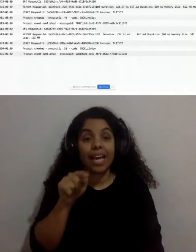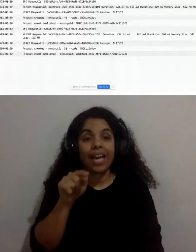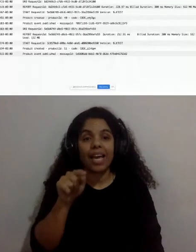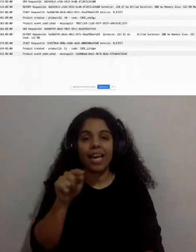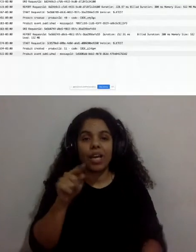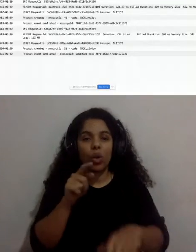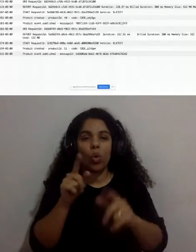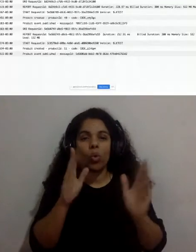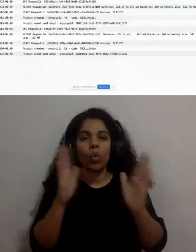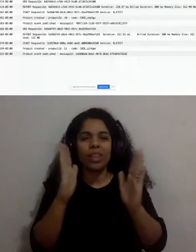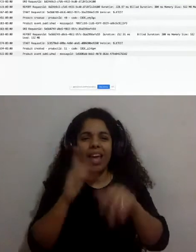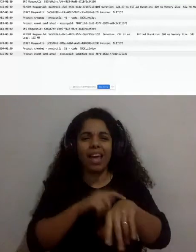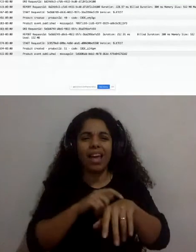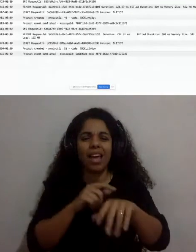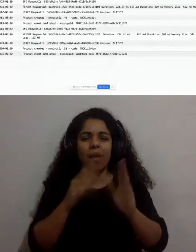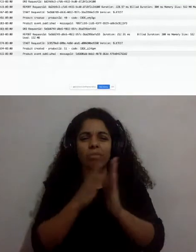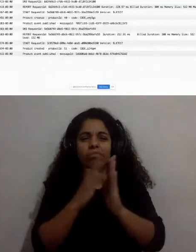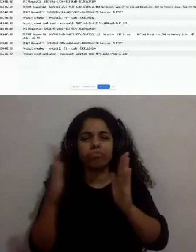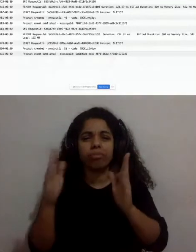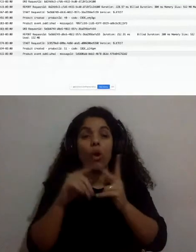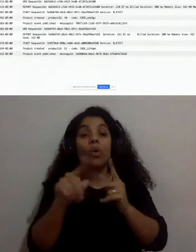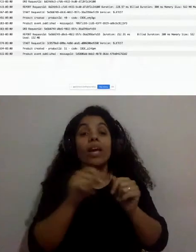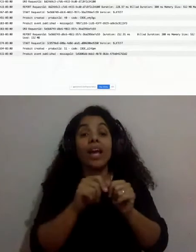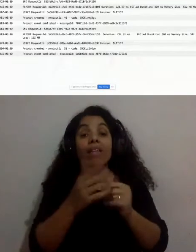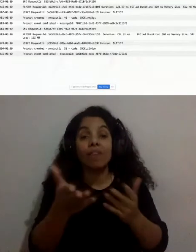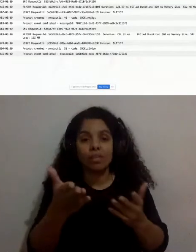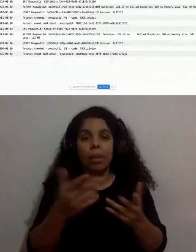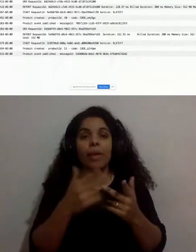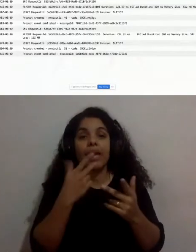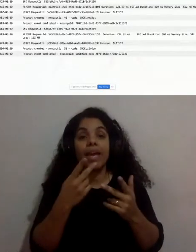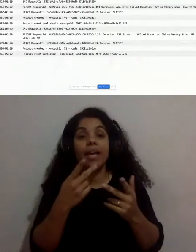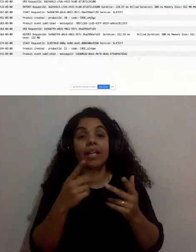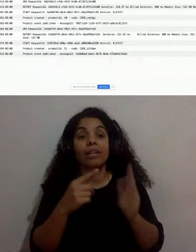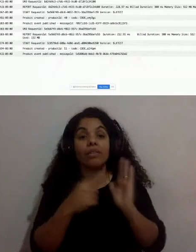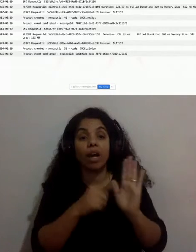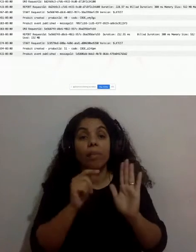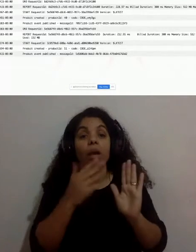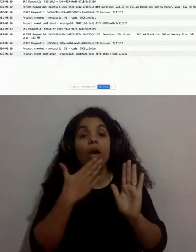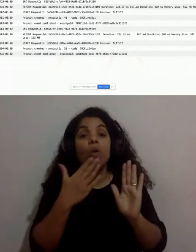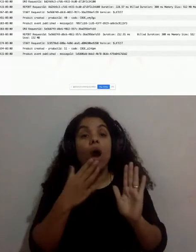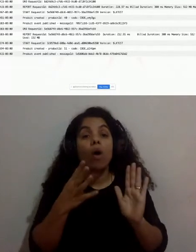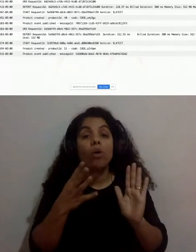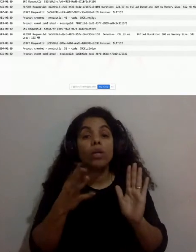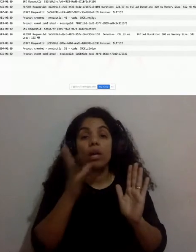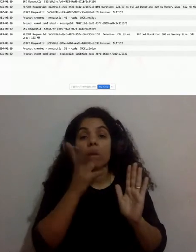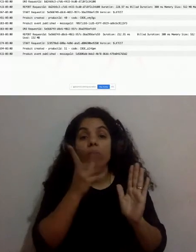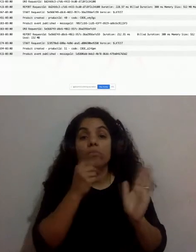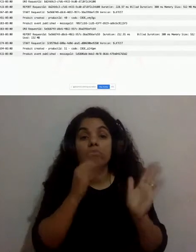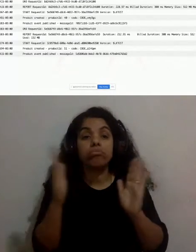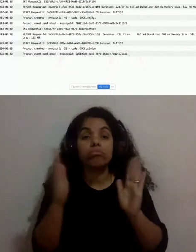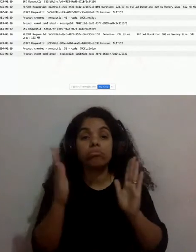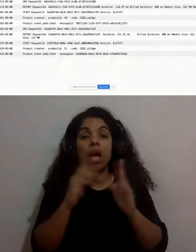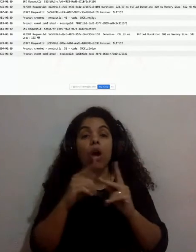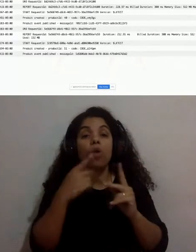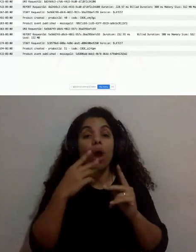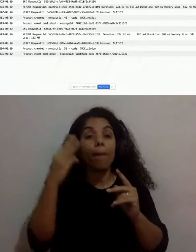lá, o primeiro tempo, o que ele fez para mim? Ele fala para mim qual que é a duração, qual que é a